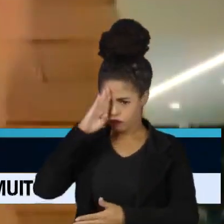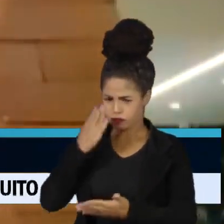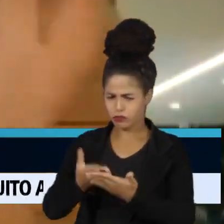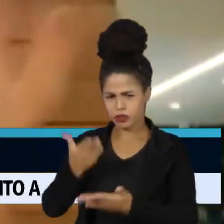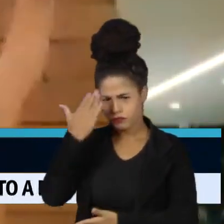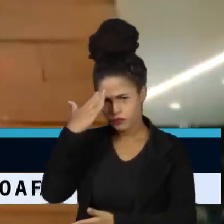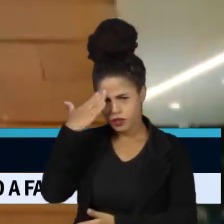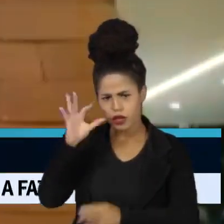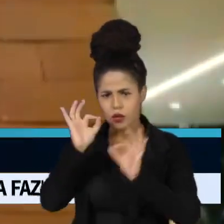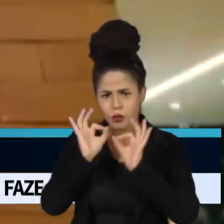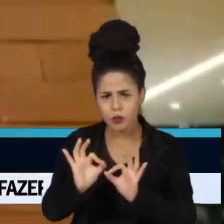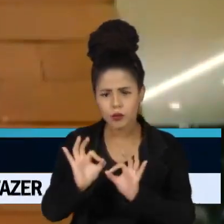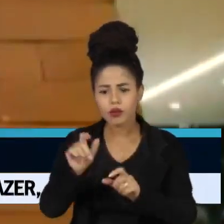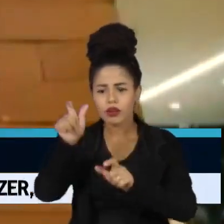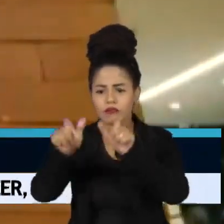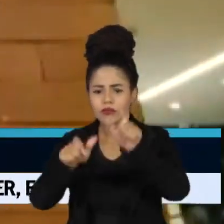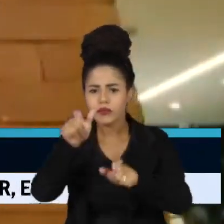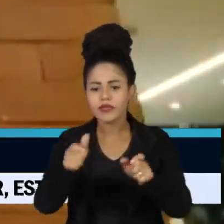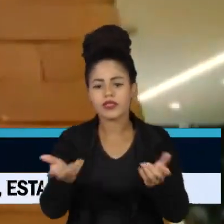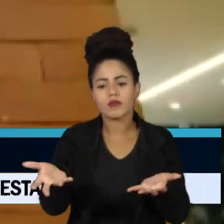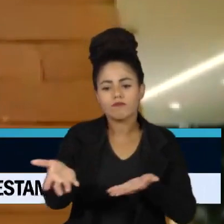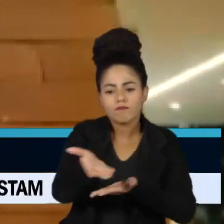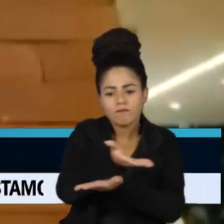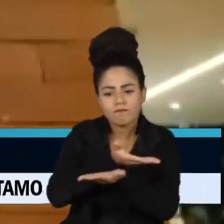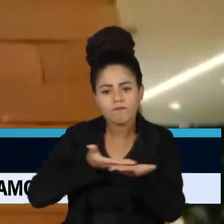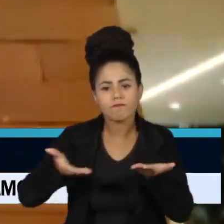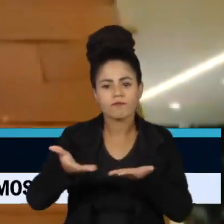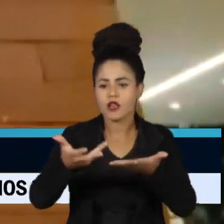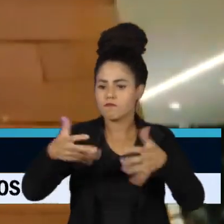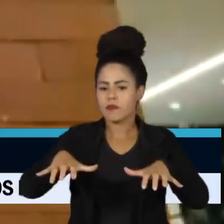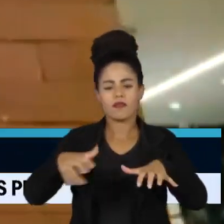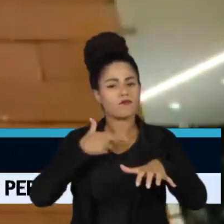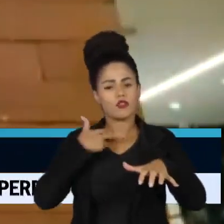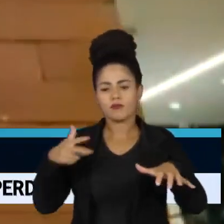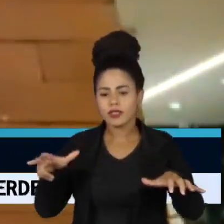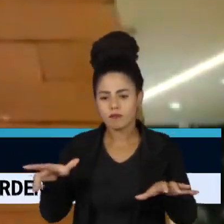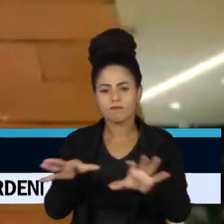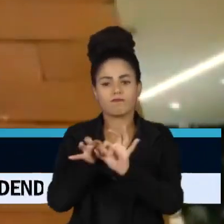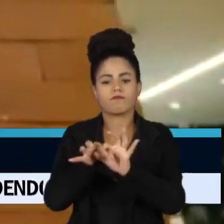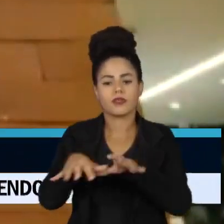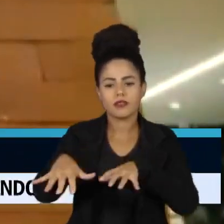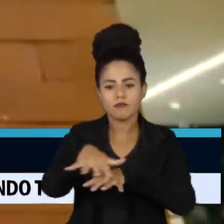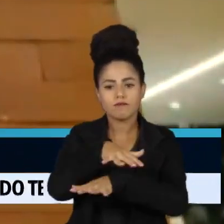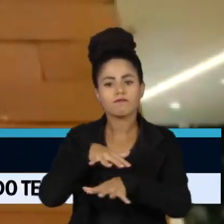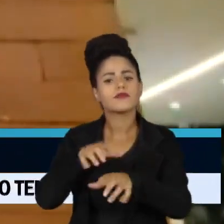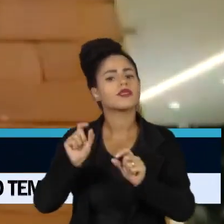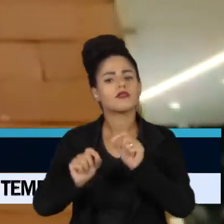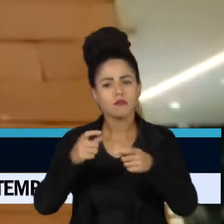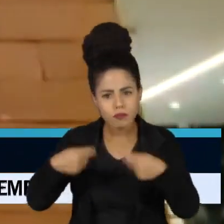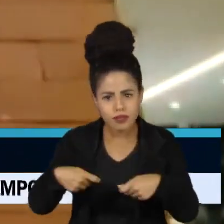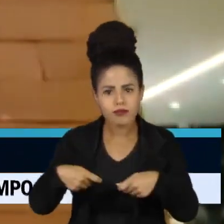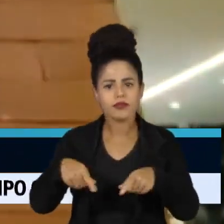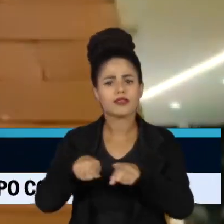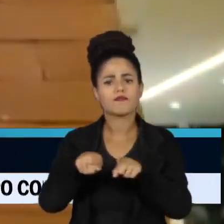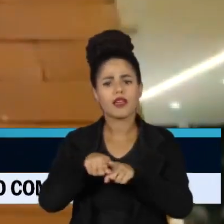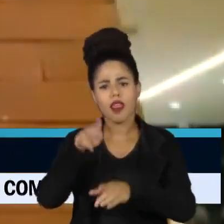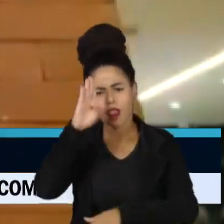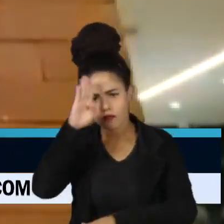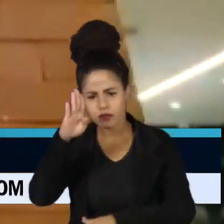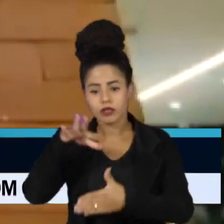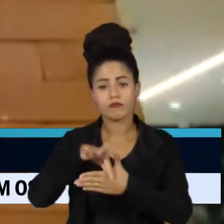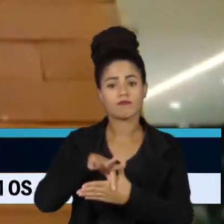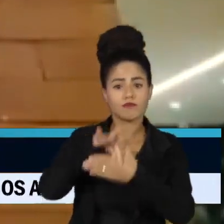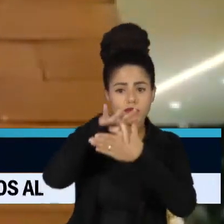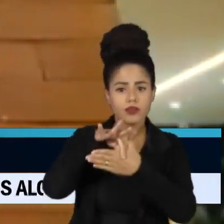aqueles que entendem o pluralismo como um elemento normativo crucial para o liberalismo político, para a